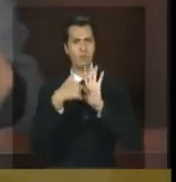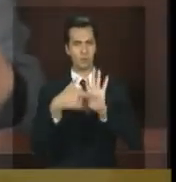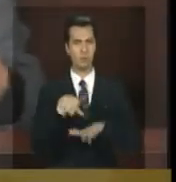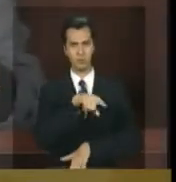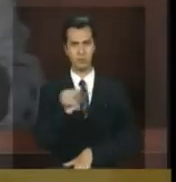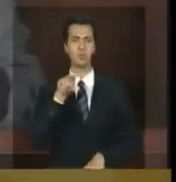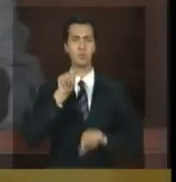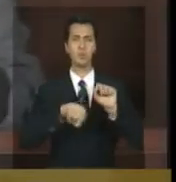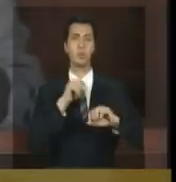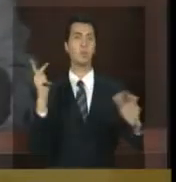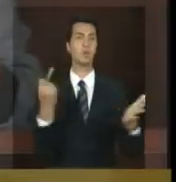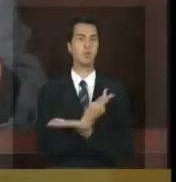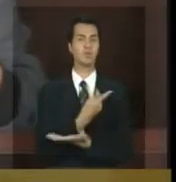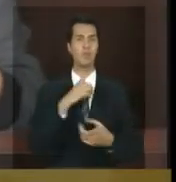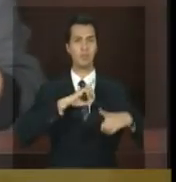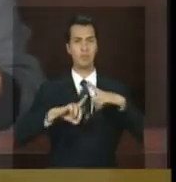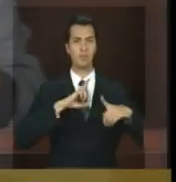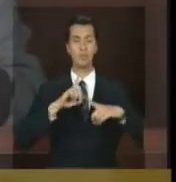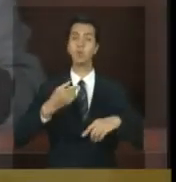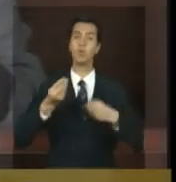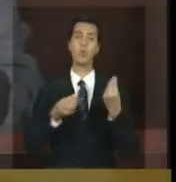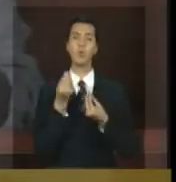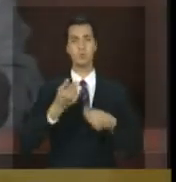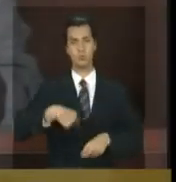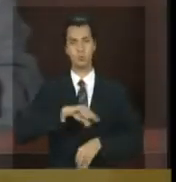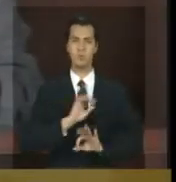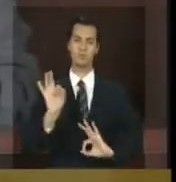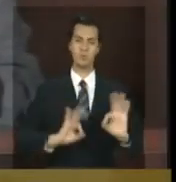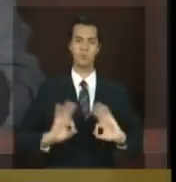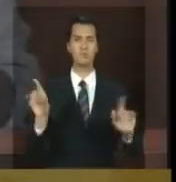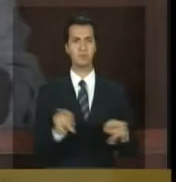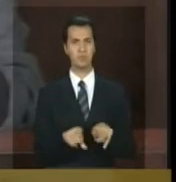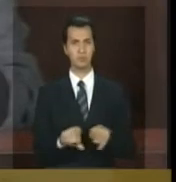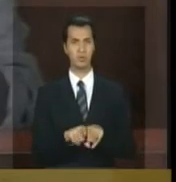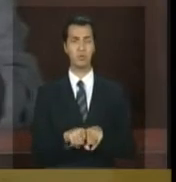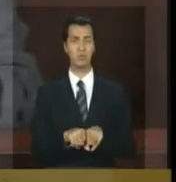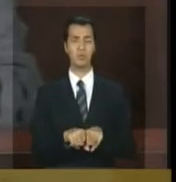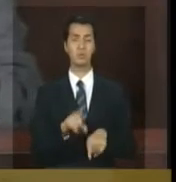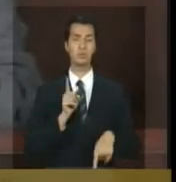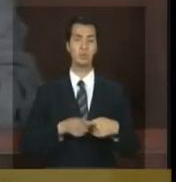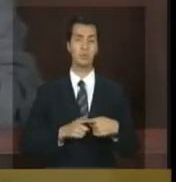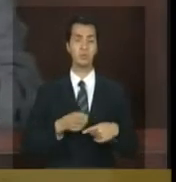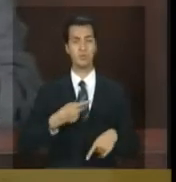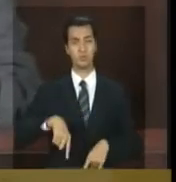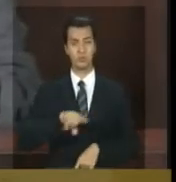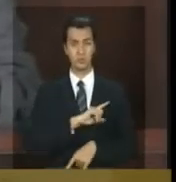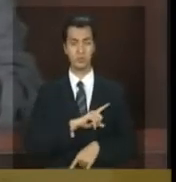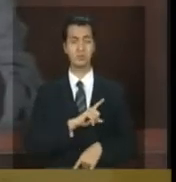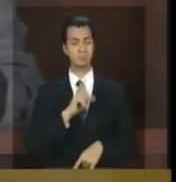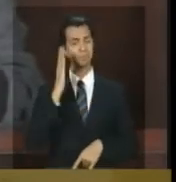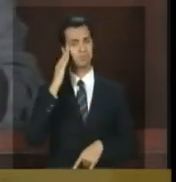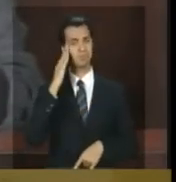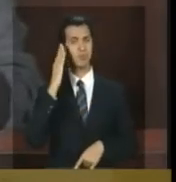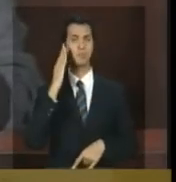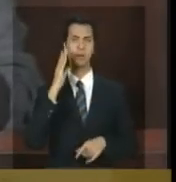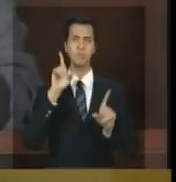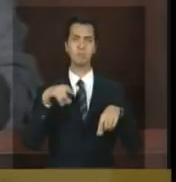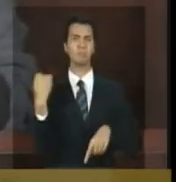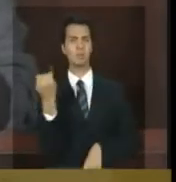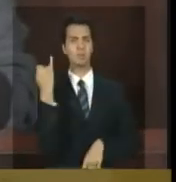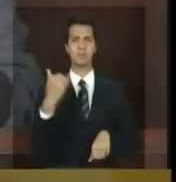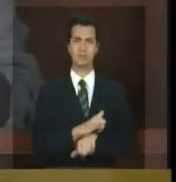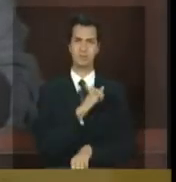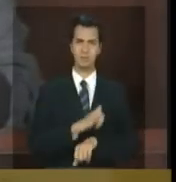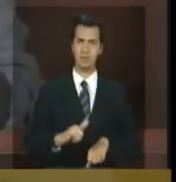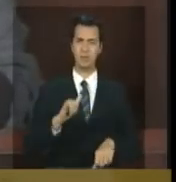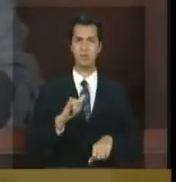das consequências desse debate e como é que nós estamos nos preparando para isso que a gente acha que é absolutamente estratégico na agenda